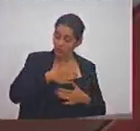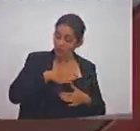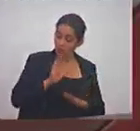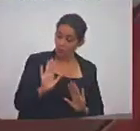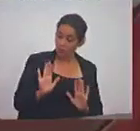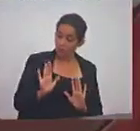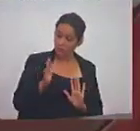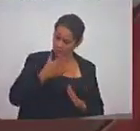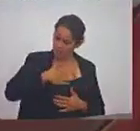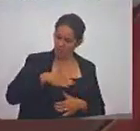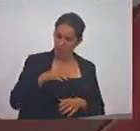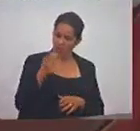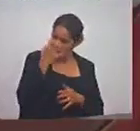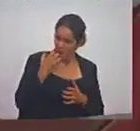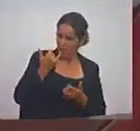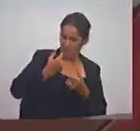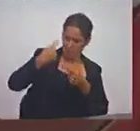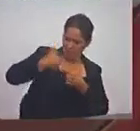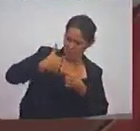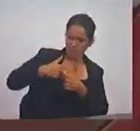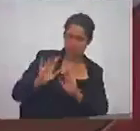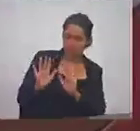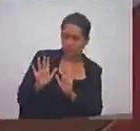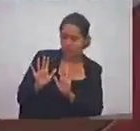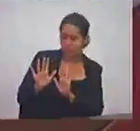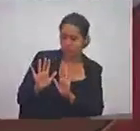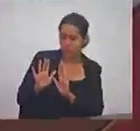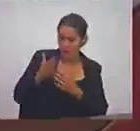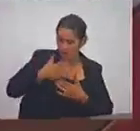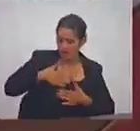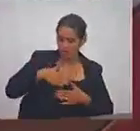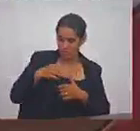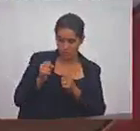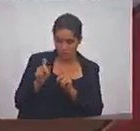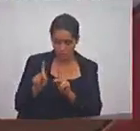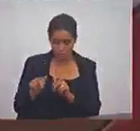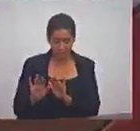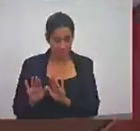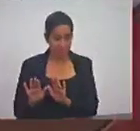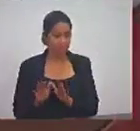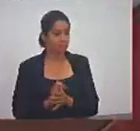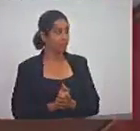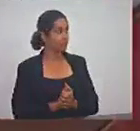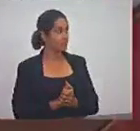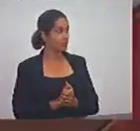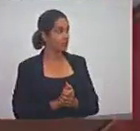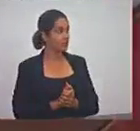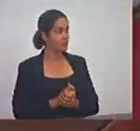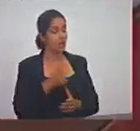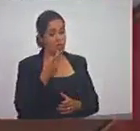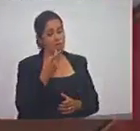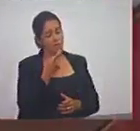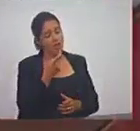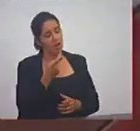tranquilo, mas não precisa ficar bravo, nada, não, não, porque não tem condições, pá, pá, pá, pá. Bom, falou que tinha que falar. Então, essas coisas a sociedade tem que ficar sabendo, e vou dizer